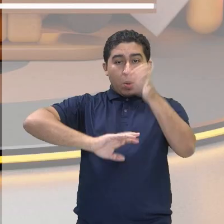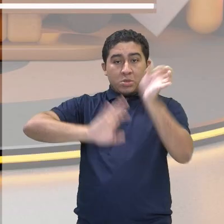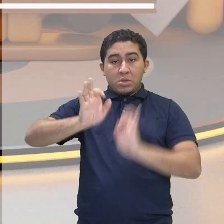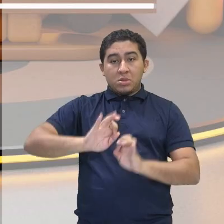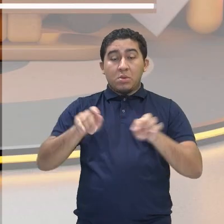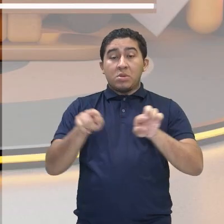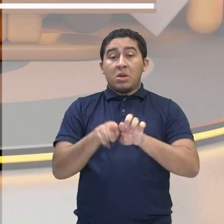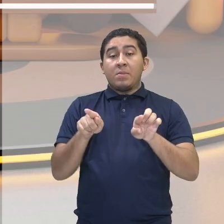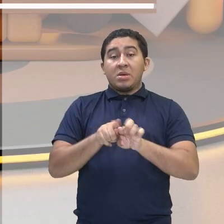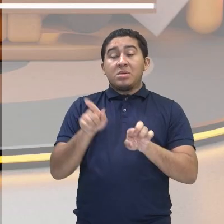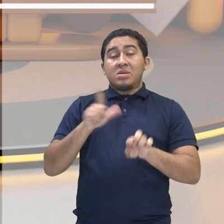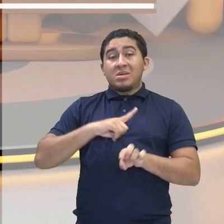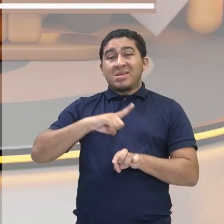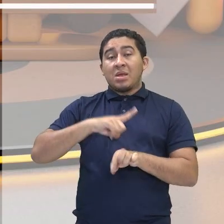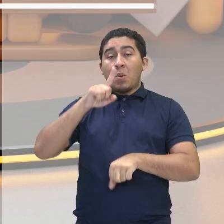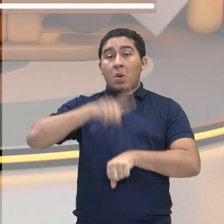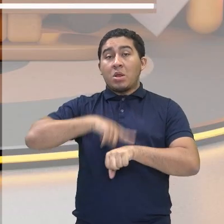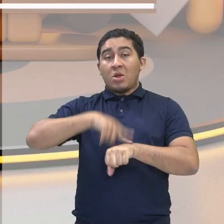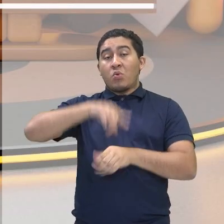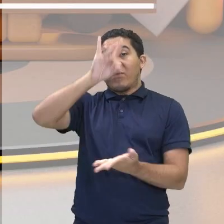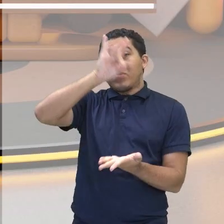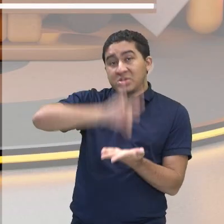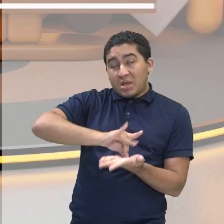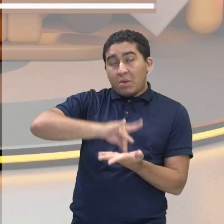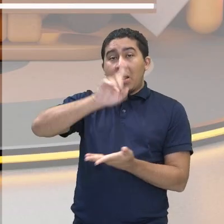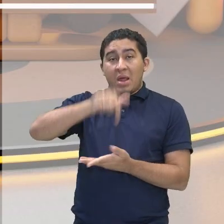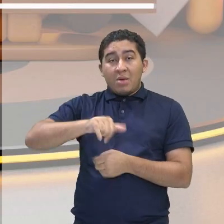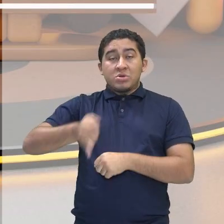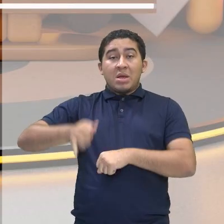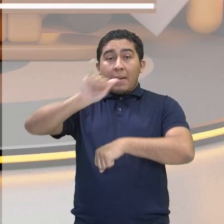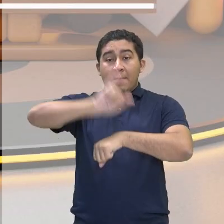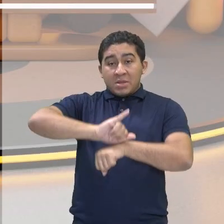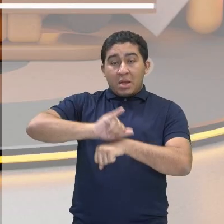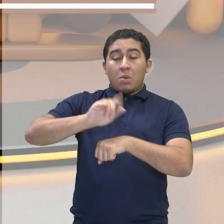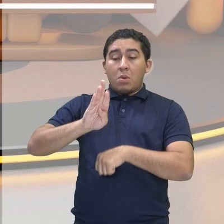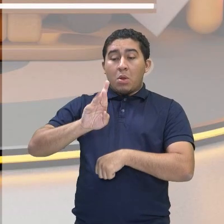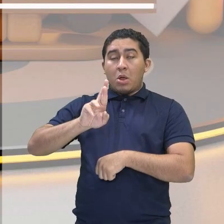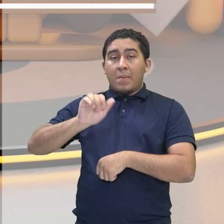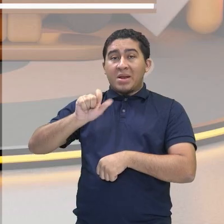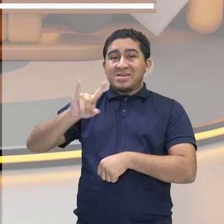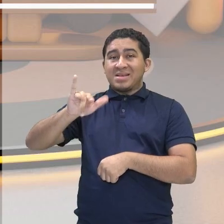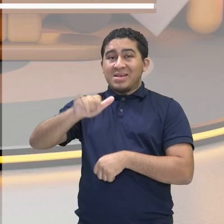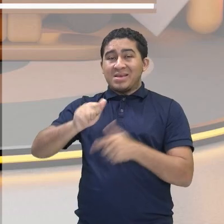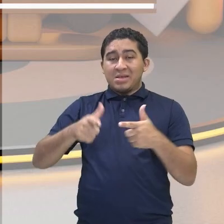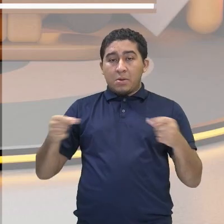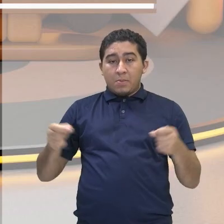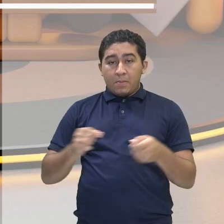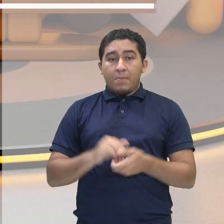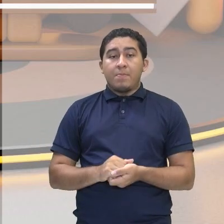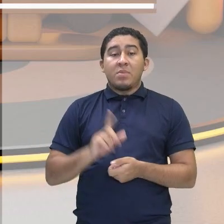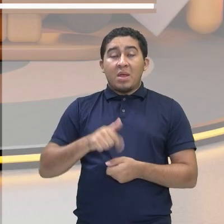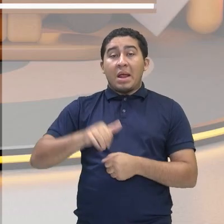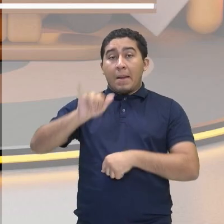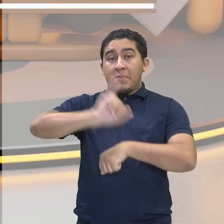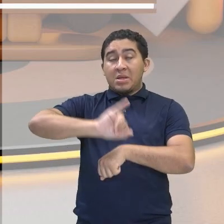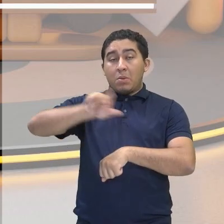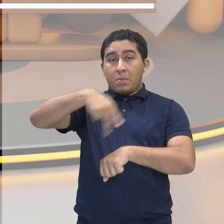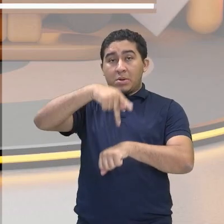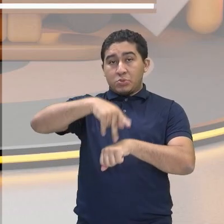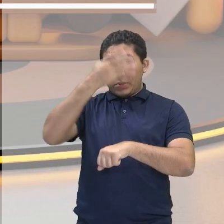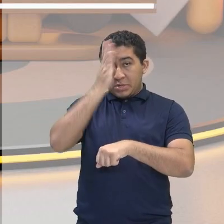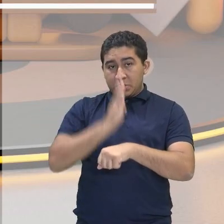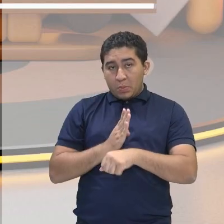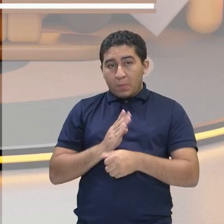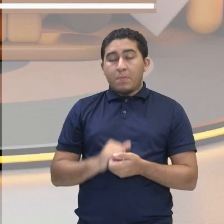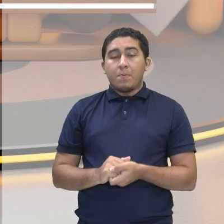temos o horário oficial, né, que é o horário oficial que fica localizado em Brasília, que é a capital do nosso país.